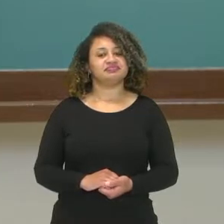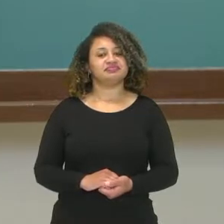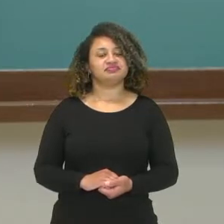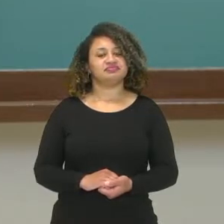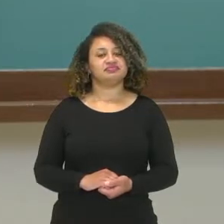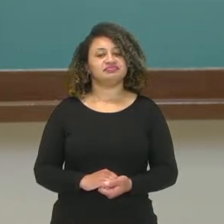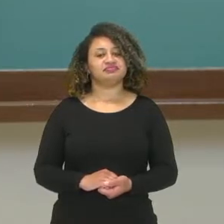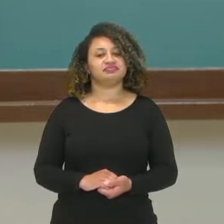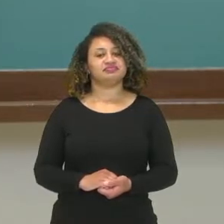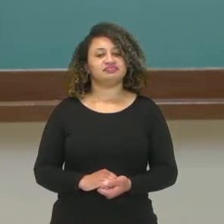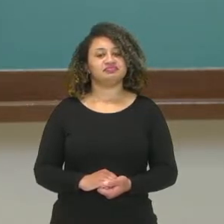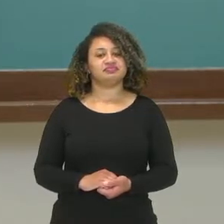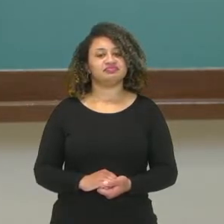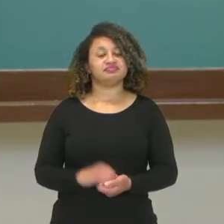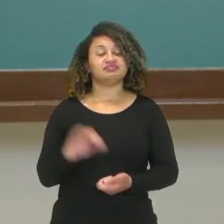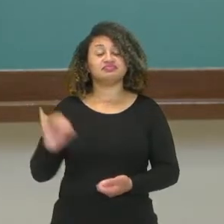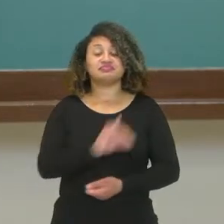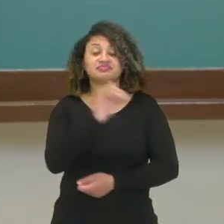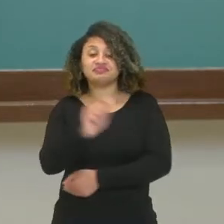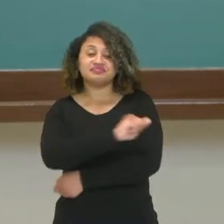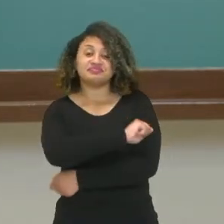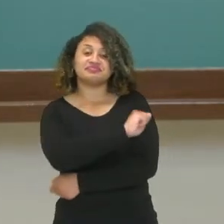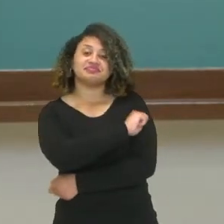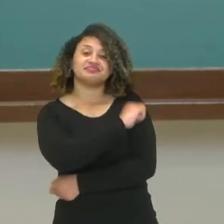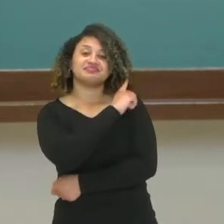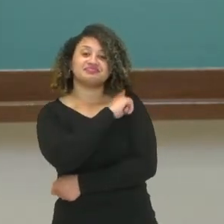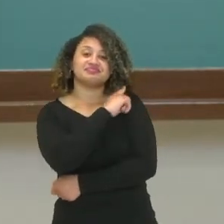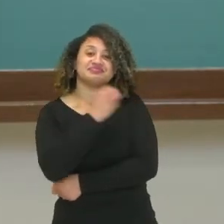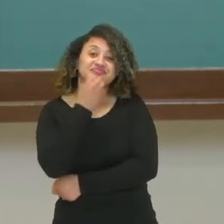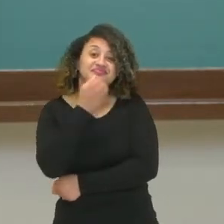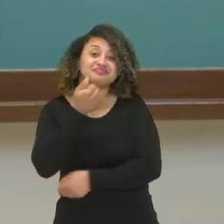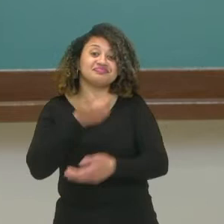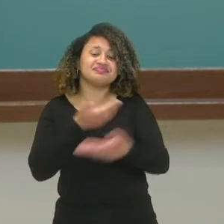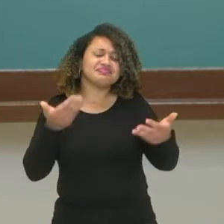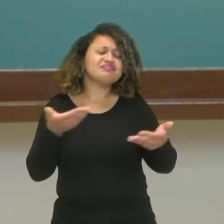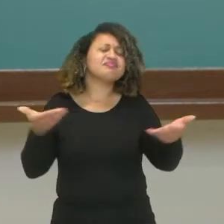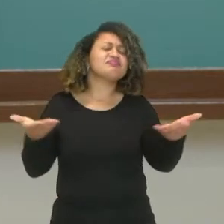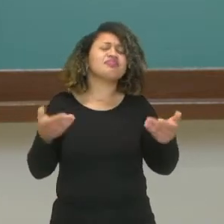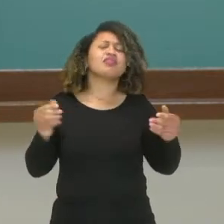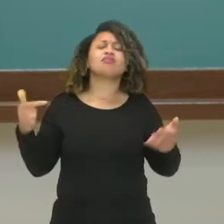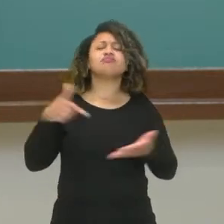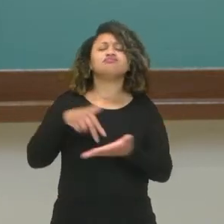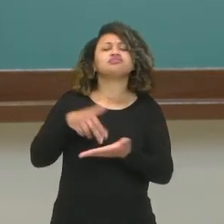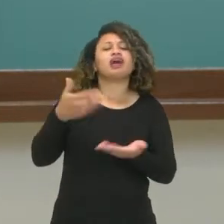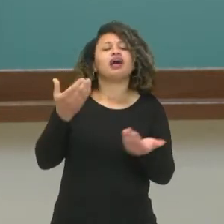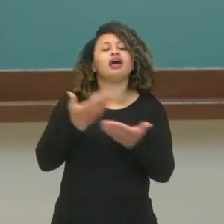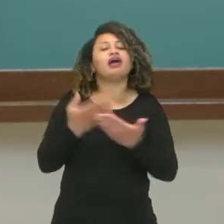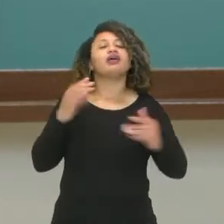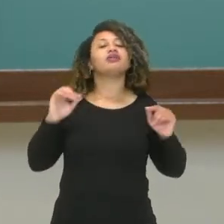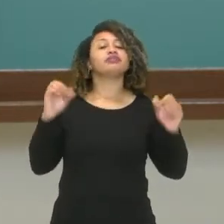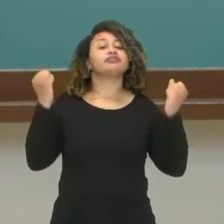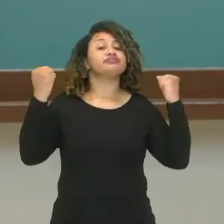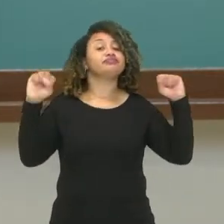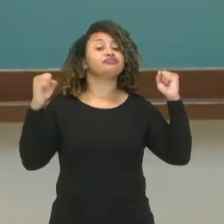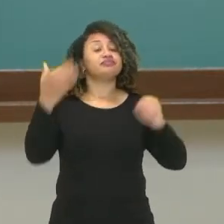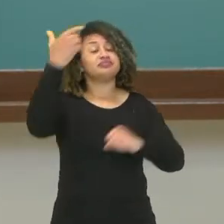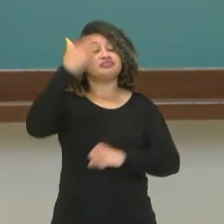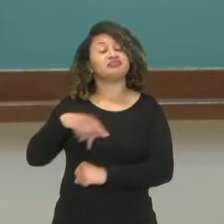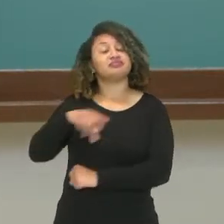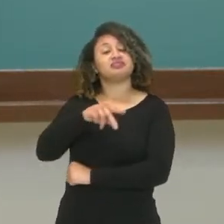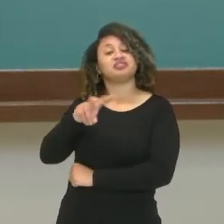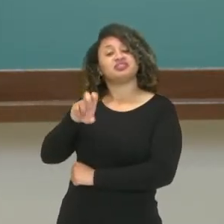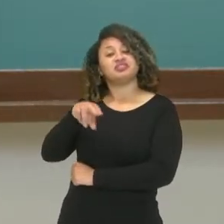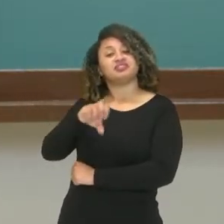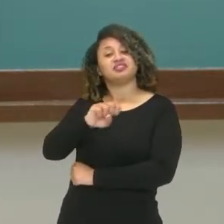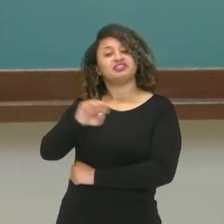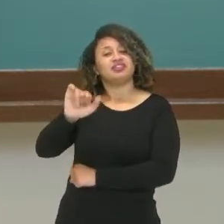Olá, estudantes da primeira série, tudo bem com vocês? Estamos aqui para mais uma aula de Educação Física comigo, professora